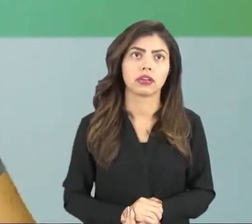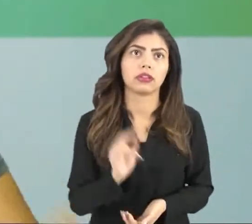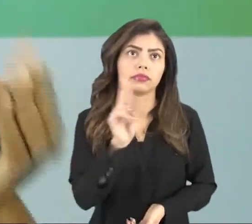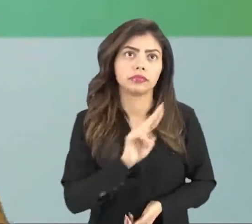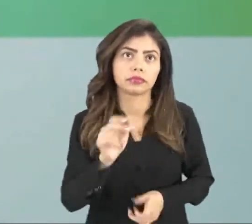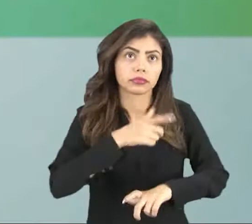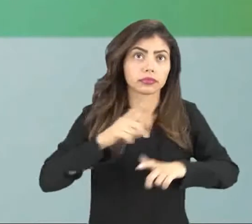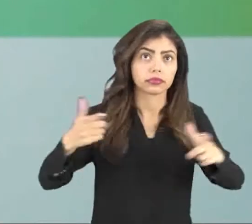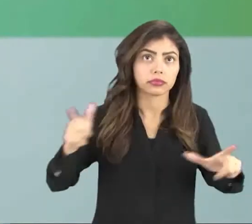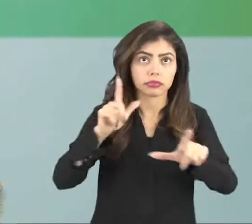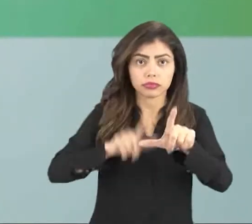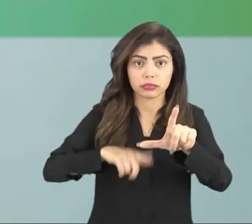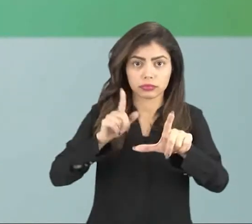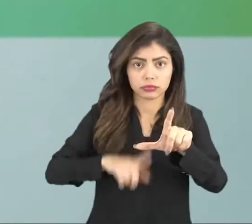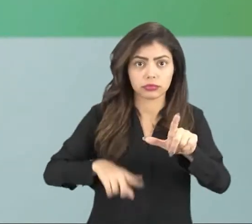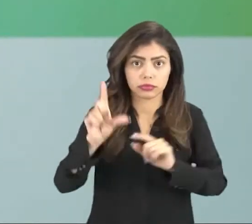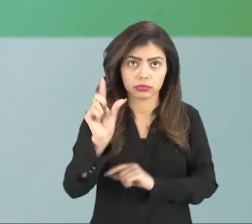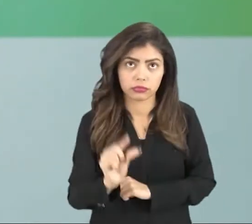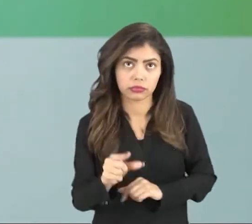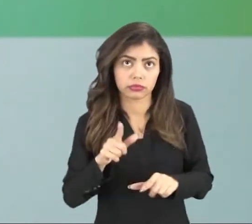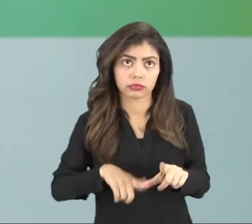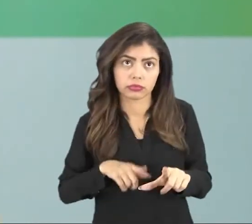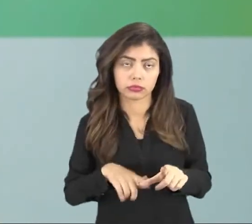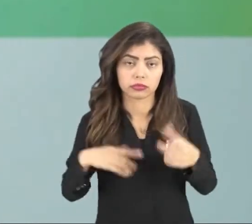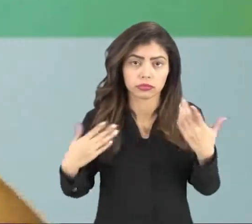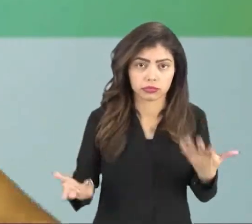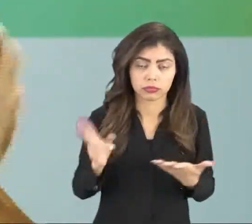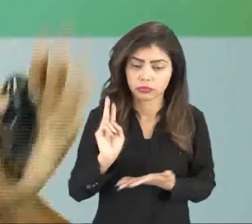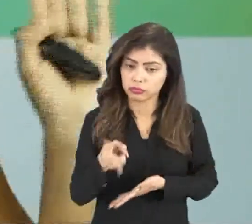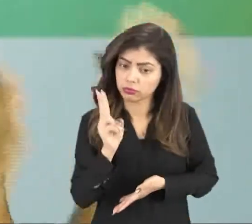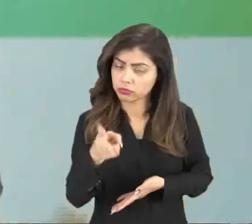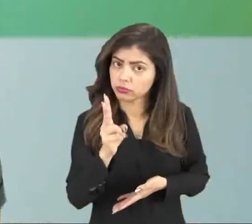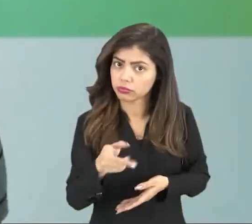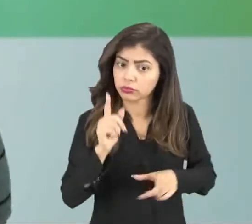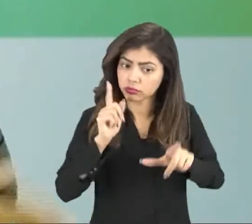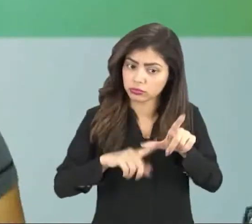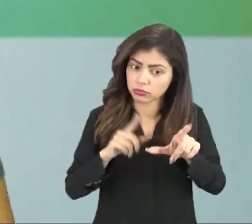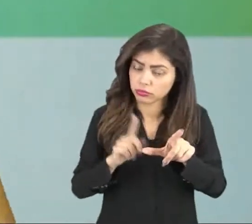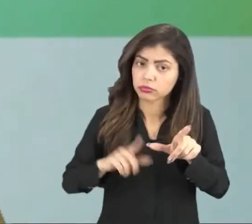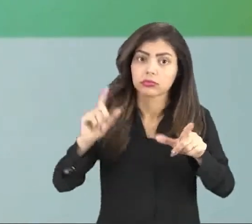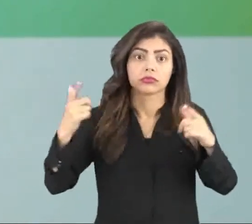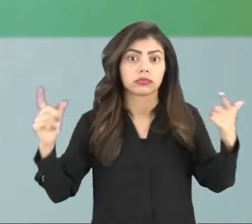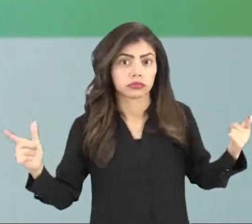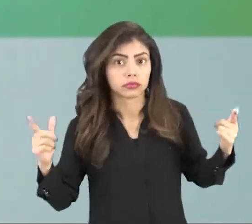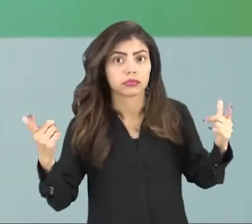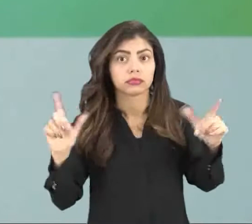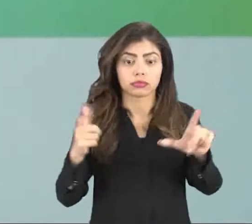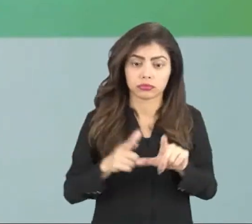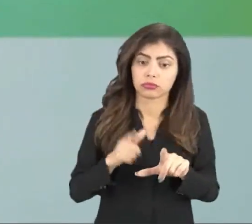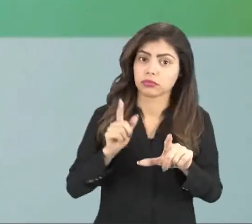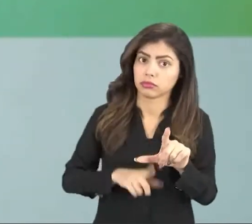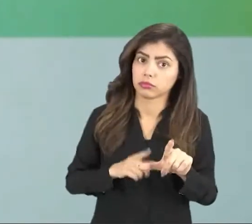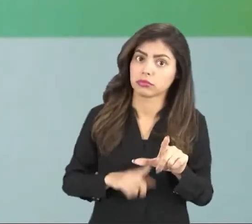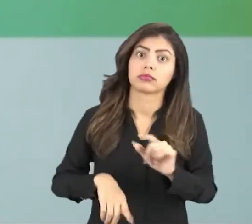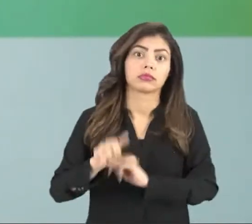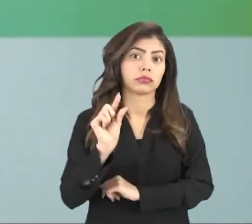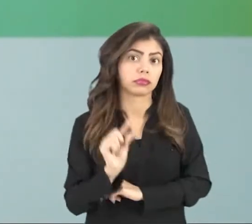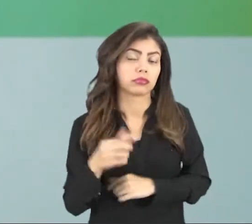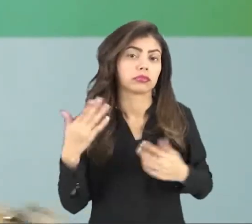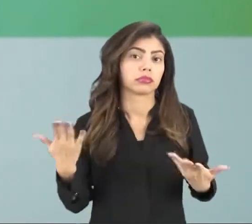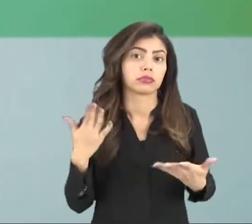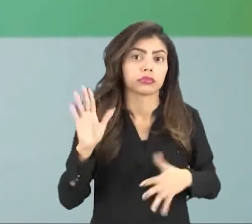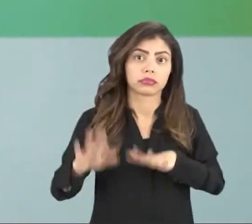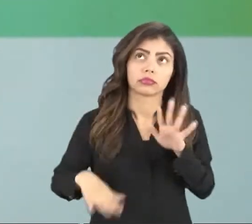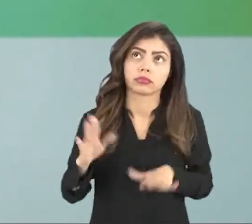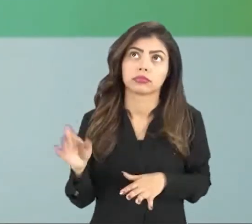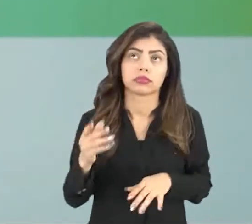letras maiúsculas e minúsculas adequadamente? Pessoal, letra maiúscula é letra maiúscula, letra minúscula é letra minúscula. Tem gente